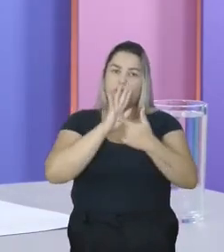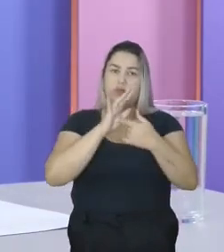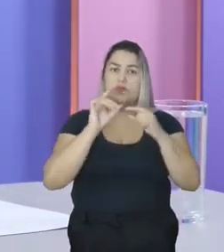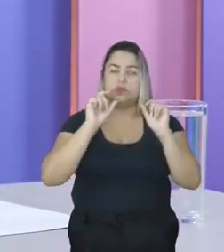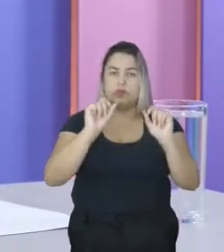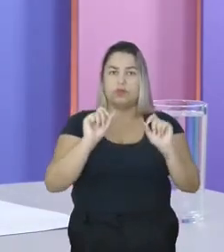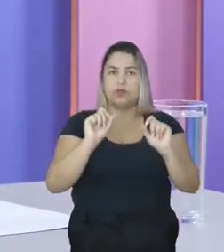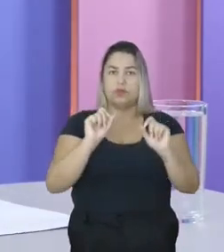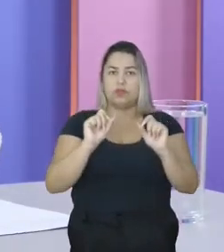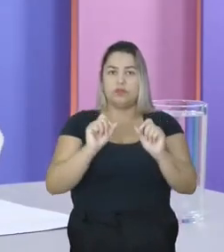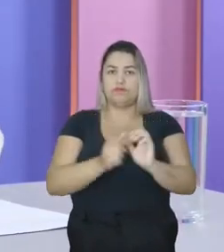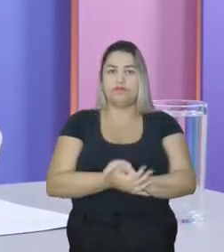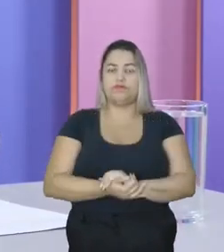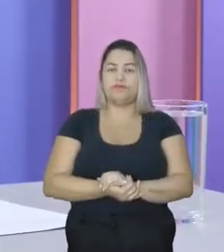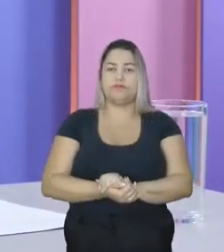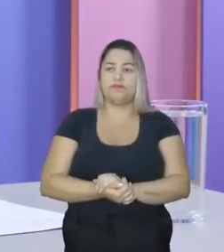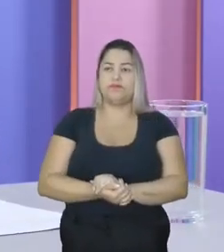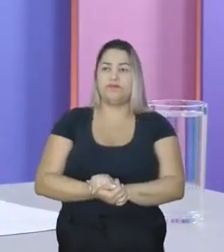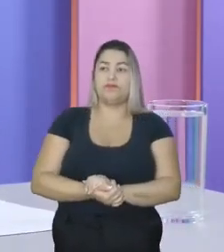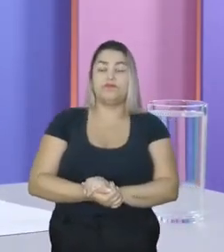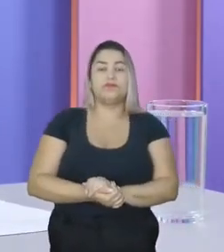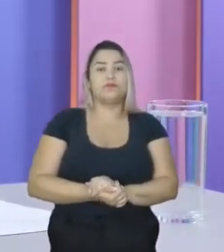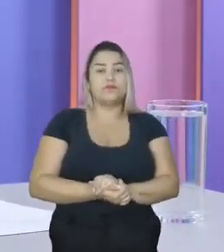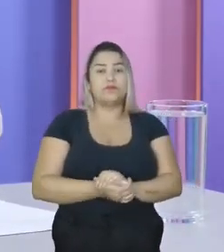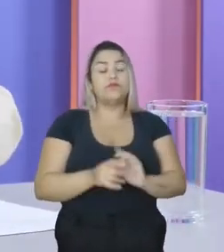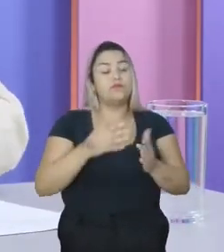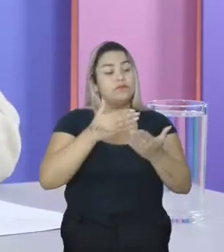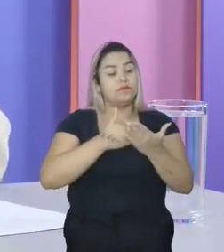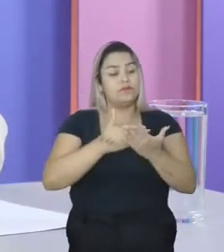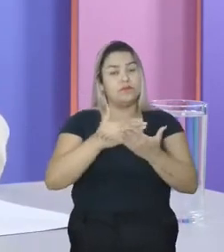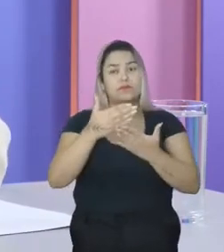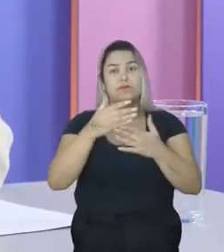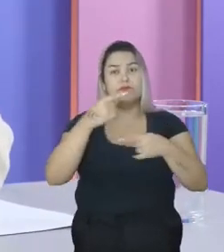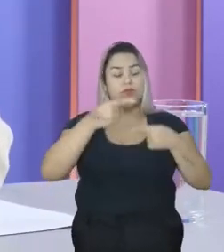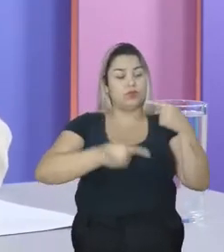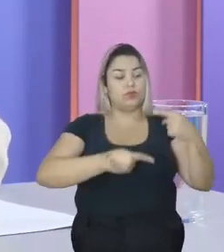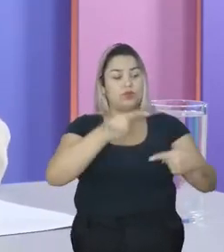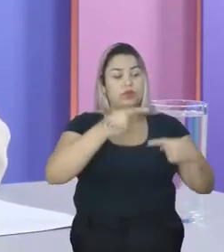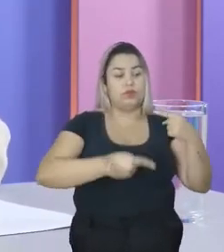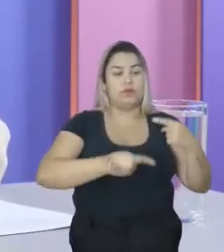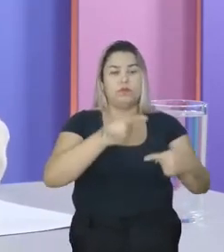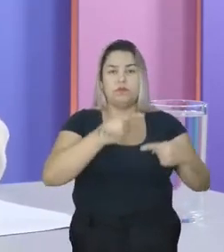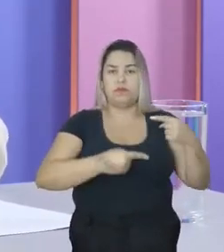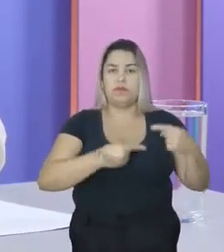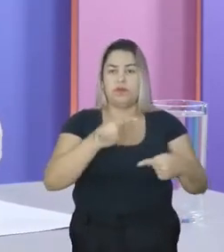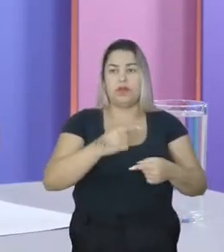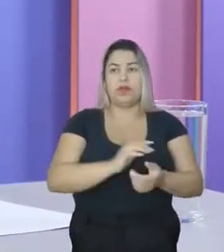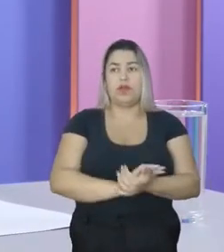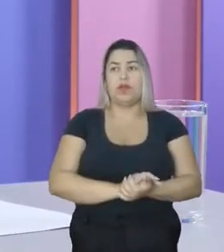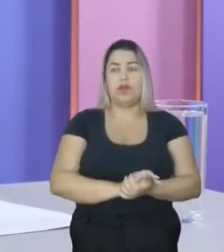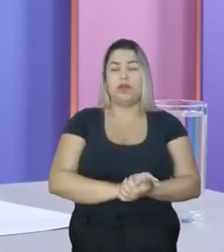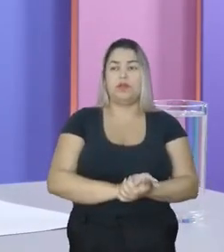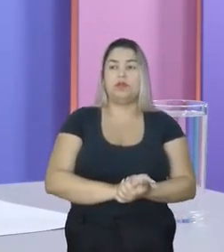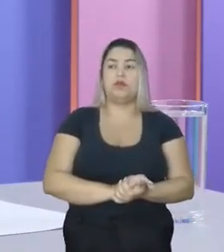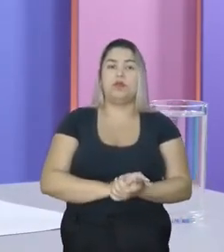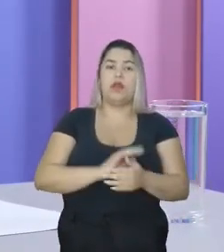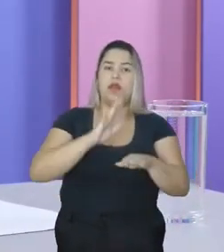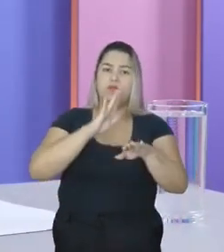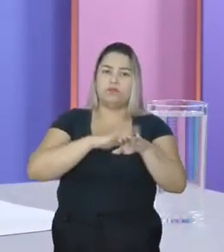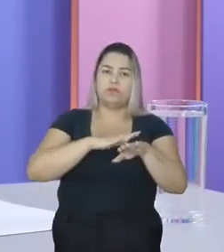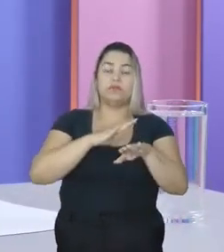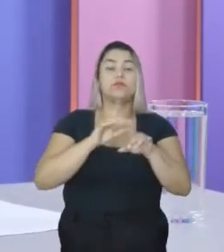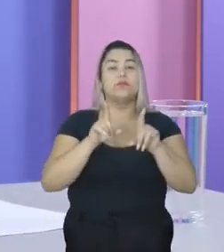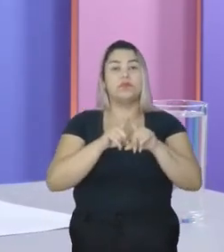é ali que efetivamente começa um debate mais